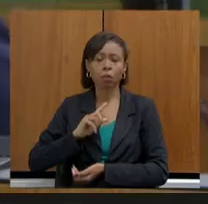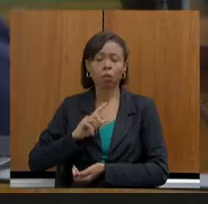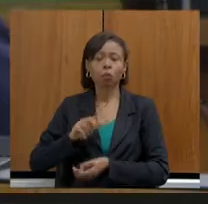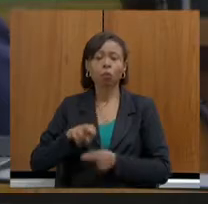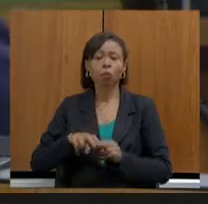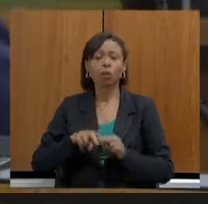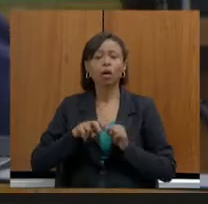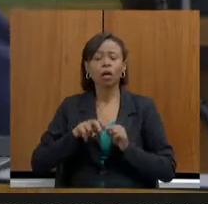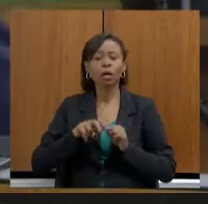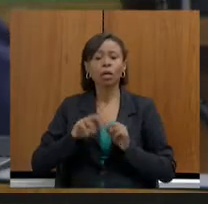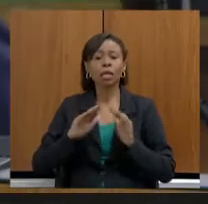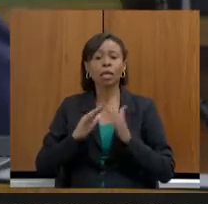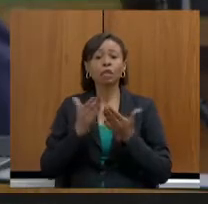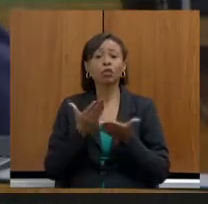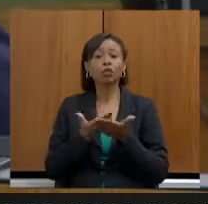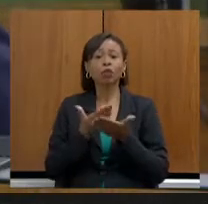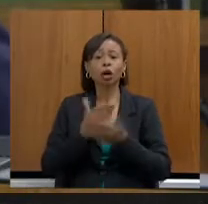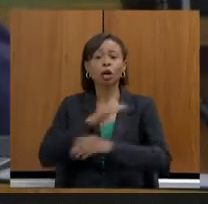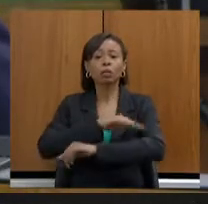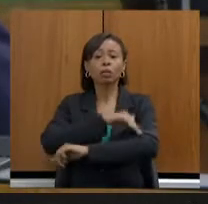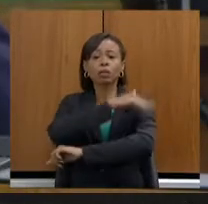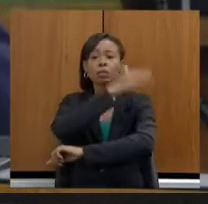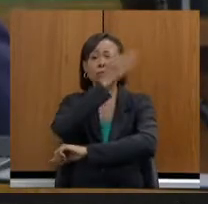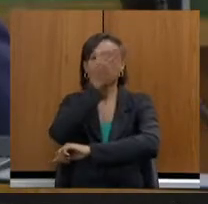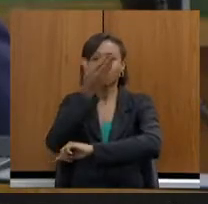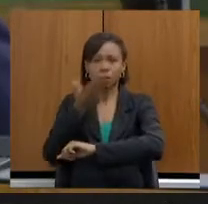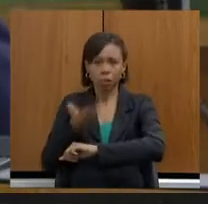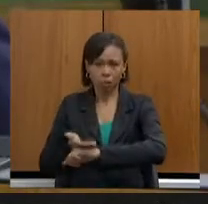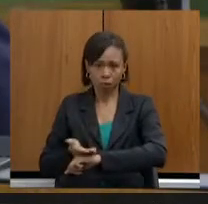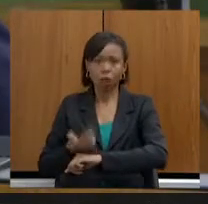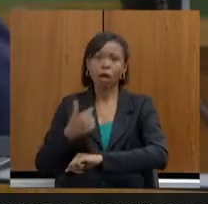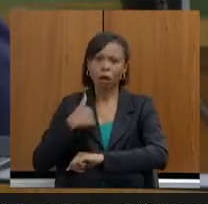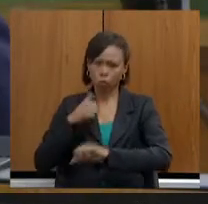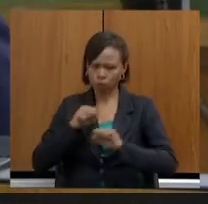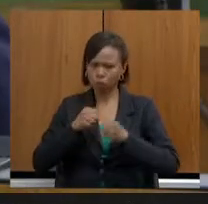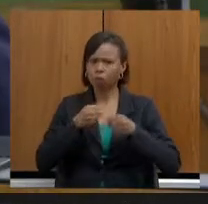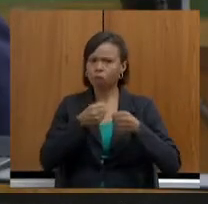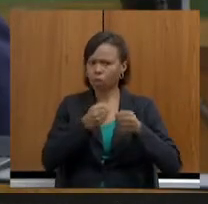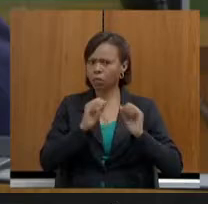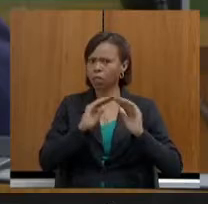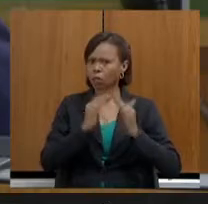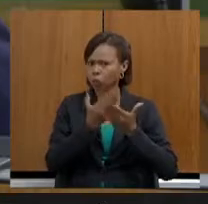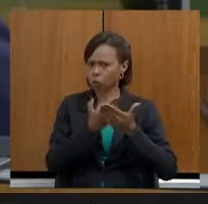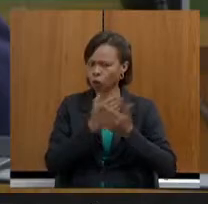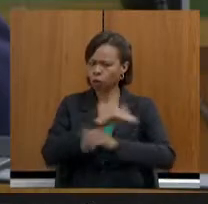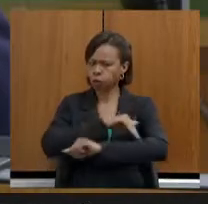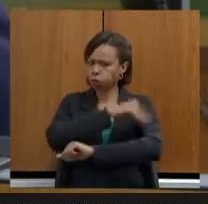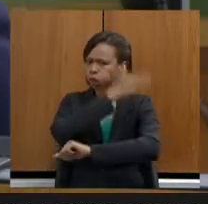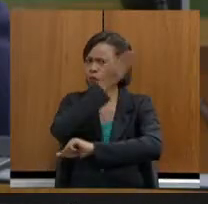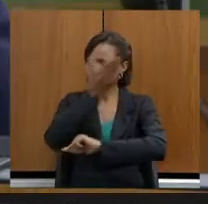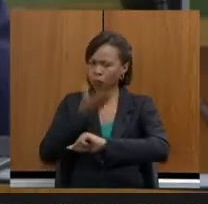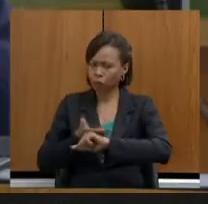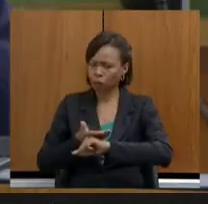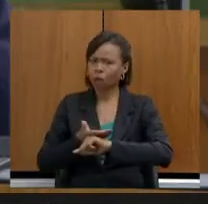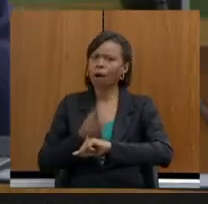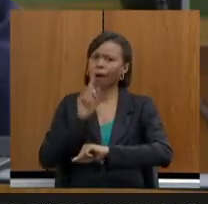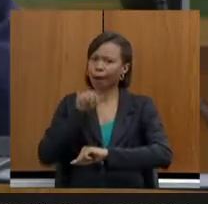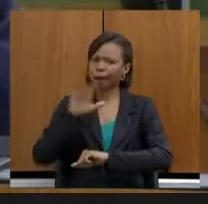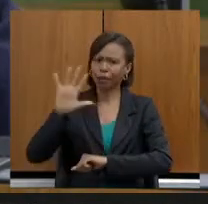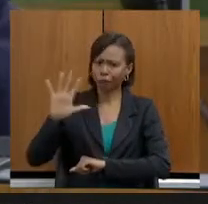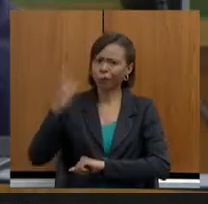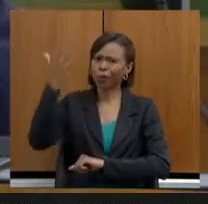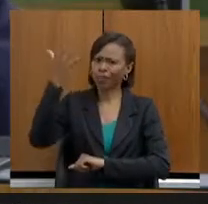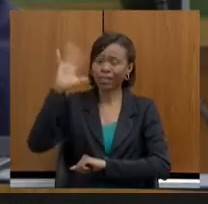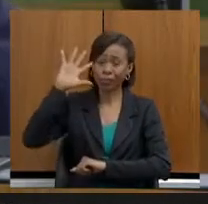pela questão da escola tempo integral né Eu sou defensor da escola de tempo integral sempre fui eu acho que é solução de educação